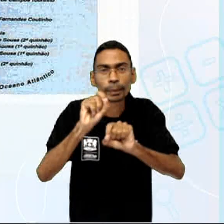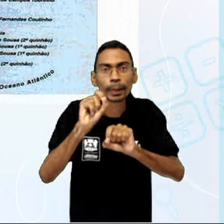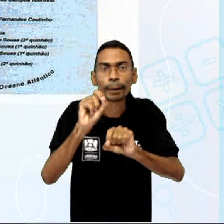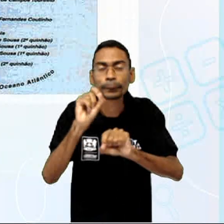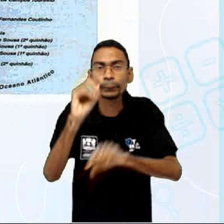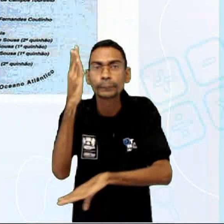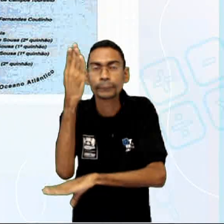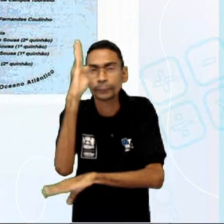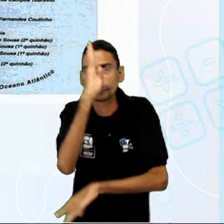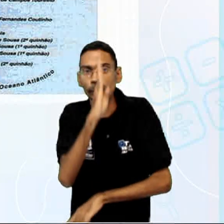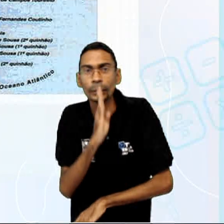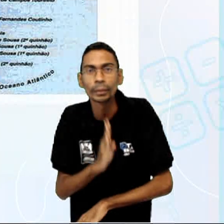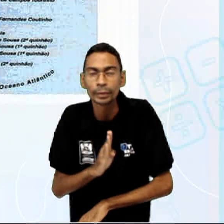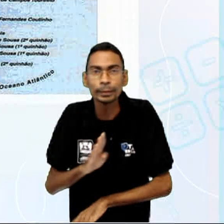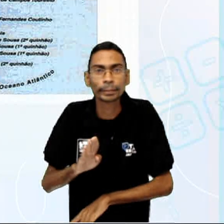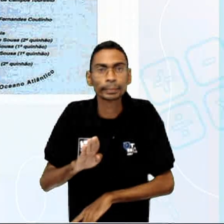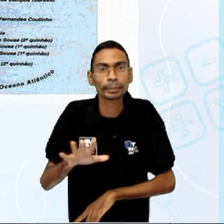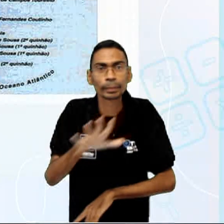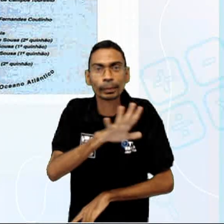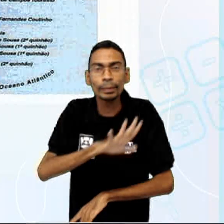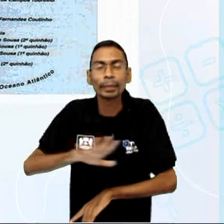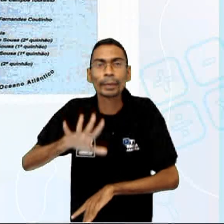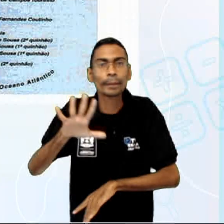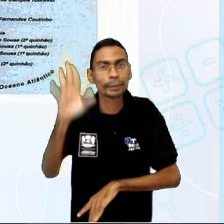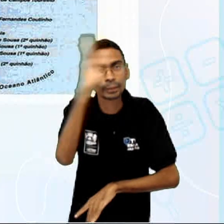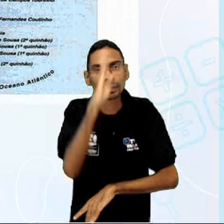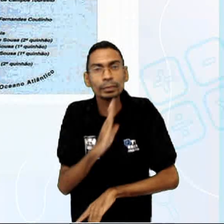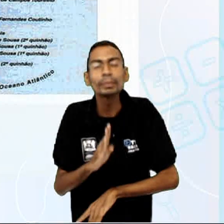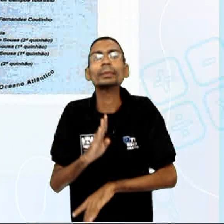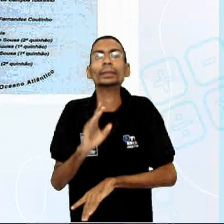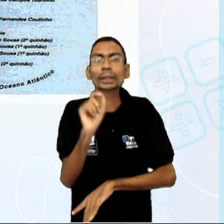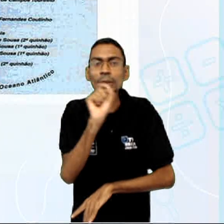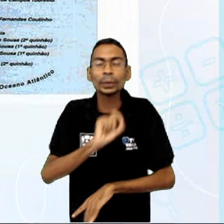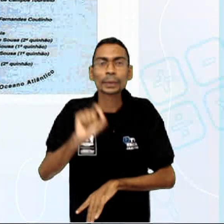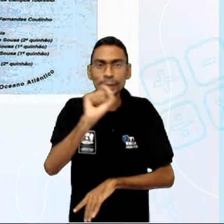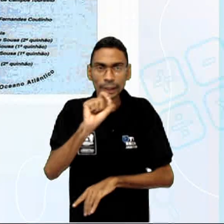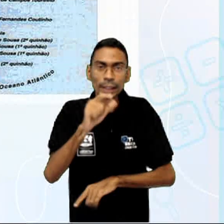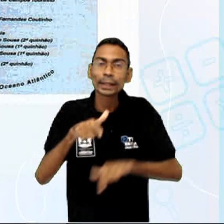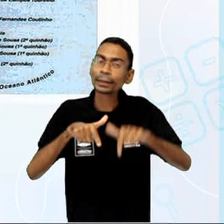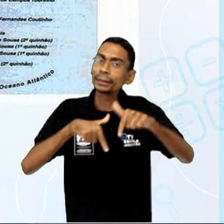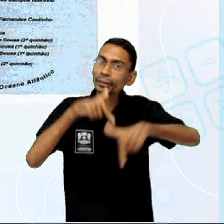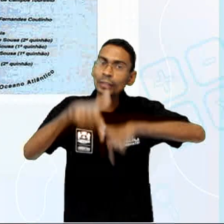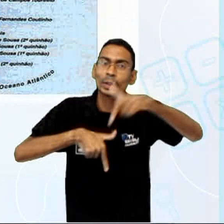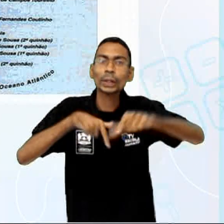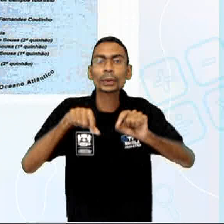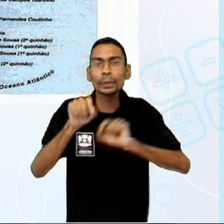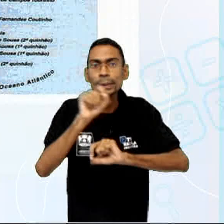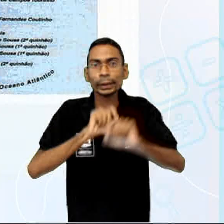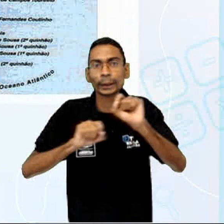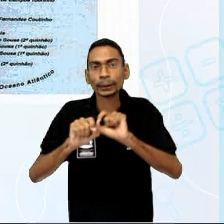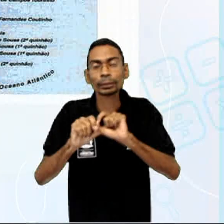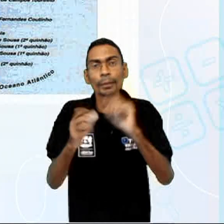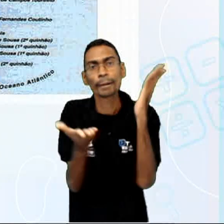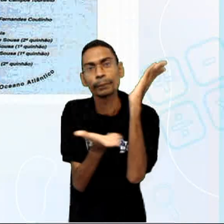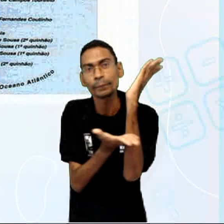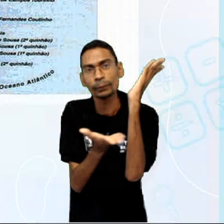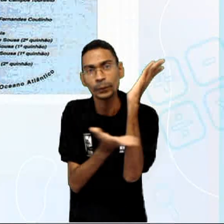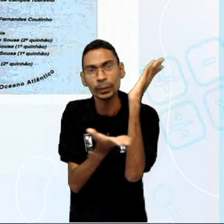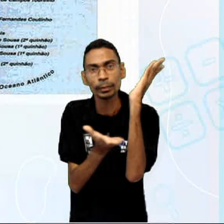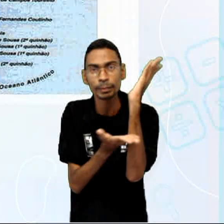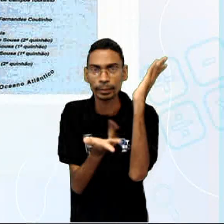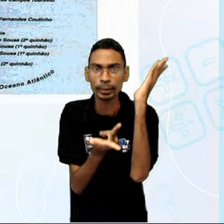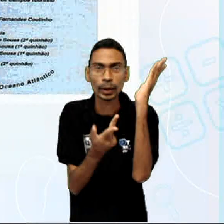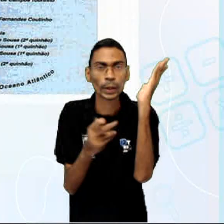no litoral brasileiro. Ok? O que é isso? Eles trabalharam apenas em cortar a madeira, cortar